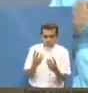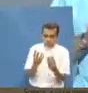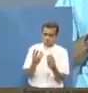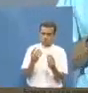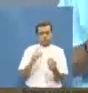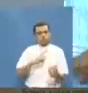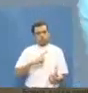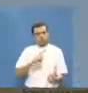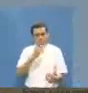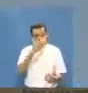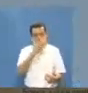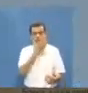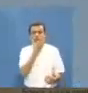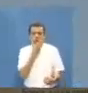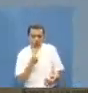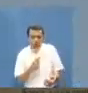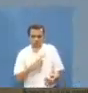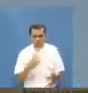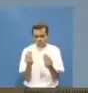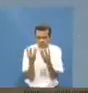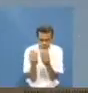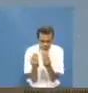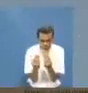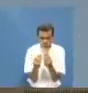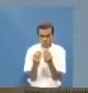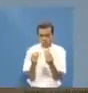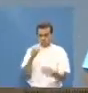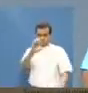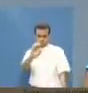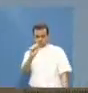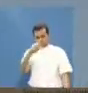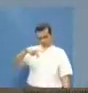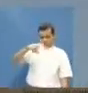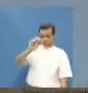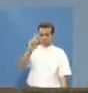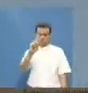Milhões. Um fecundou. Que mão foi essa que...